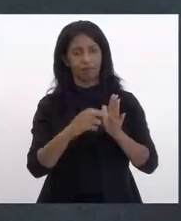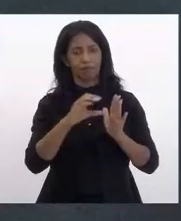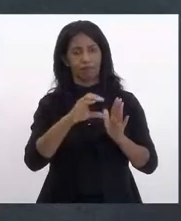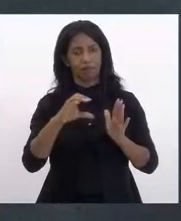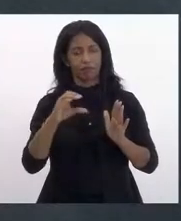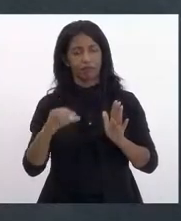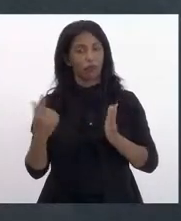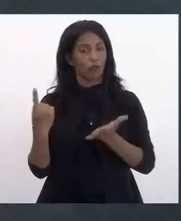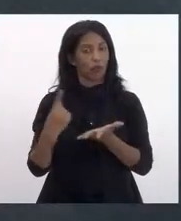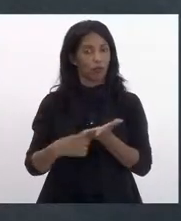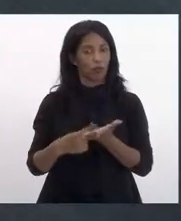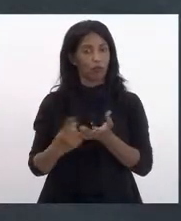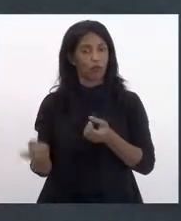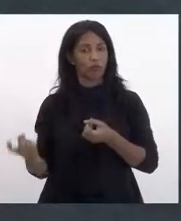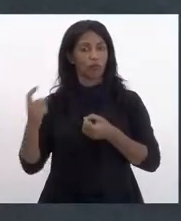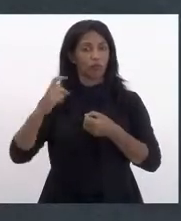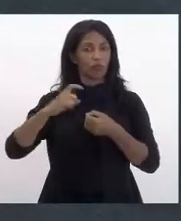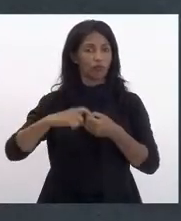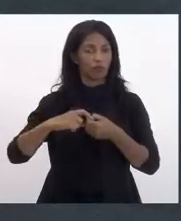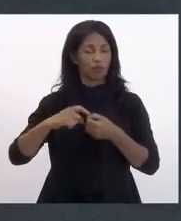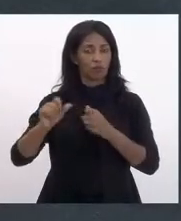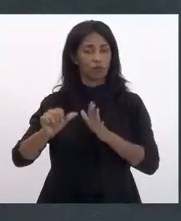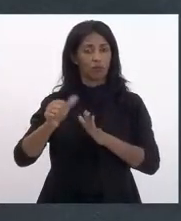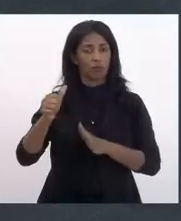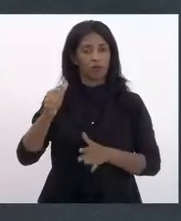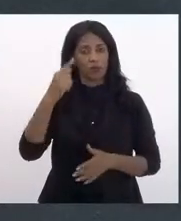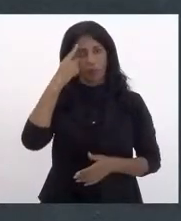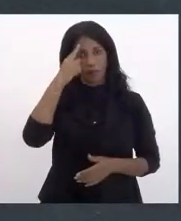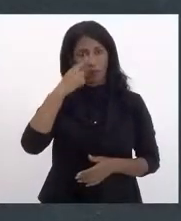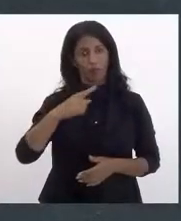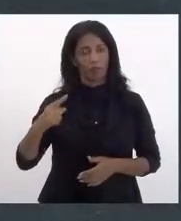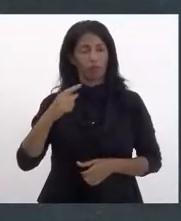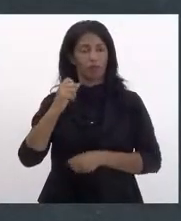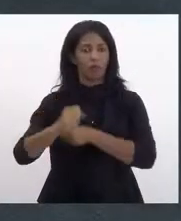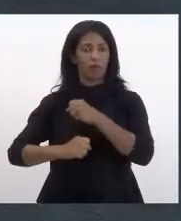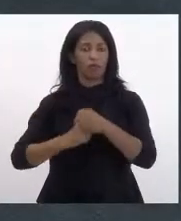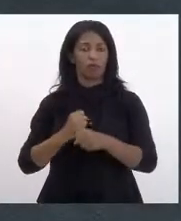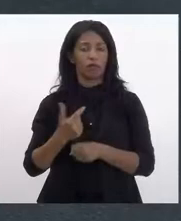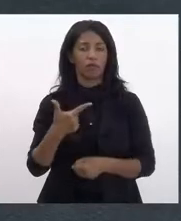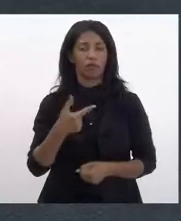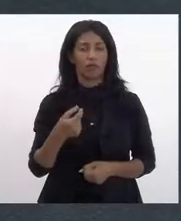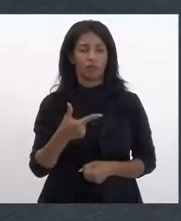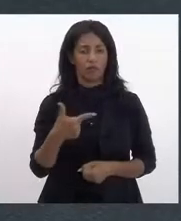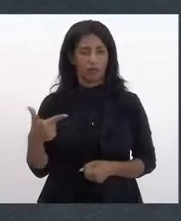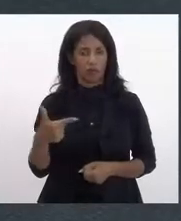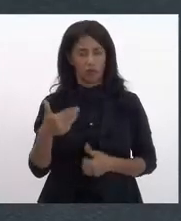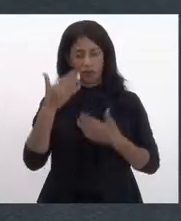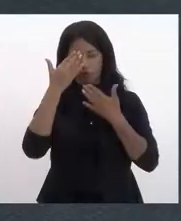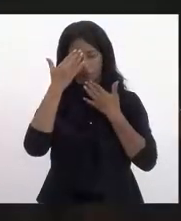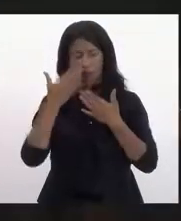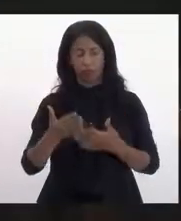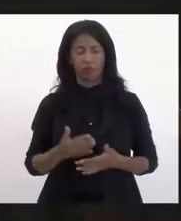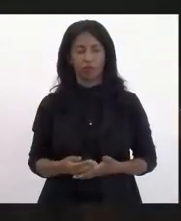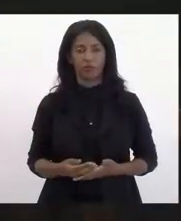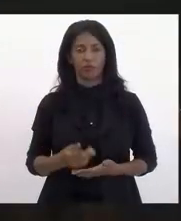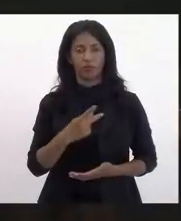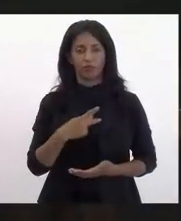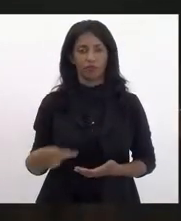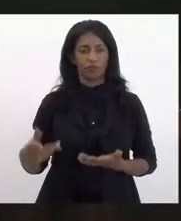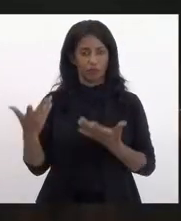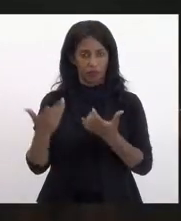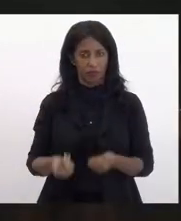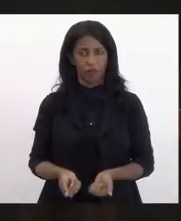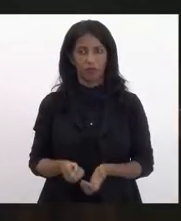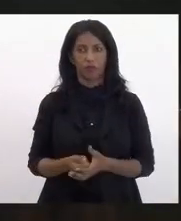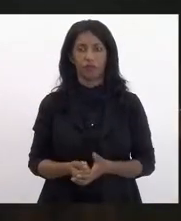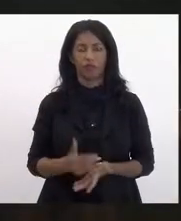com o compromisso de voltar na primeira semana do ano de 2022. Obrigada. A presidência defere o pedido de